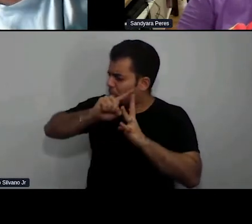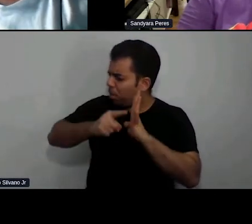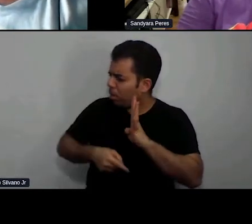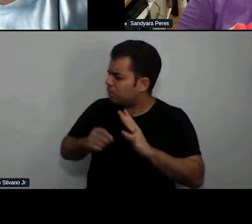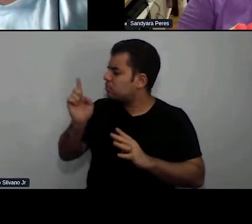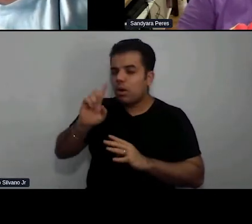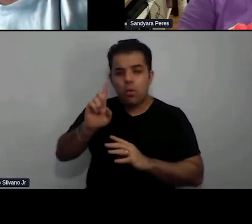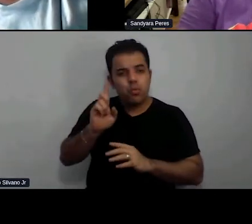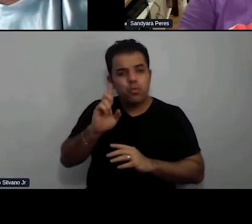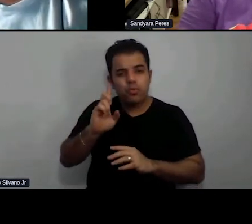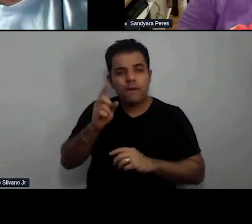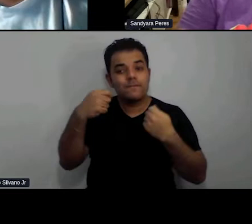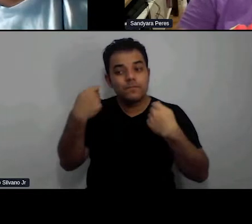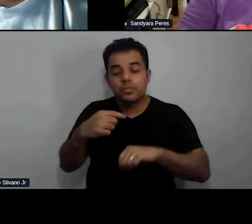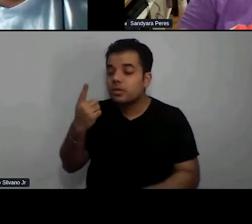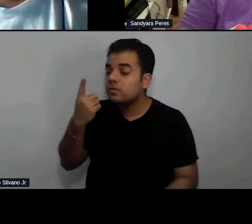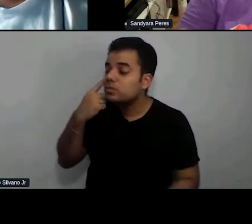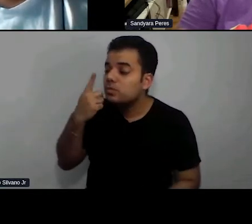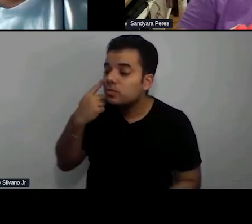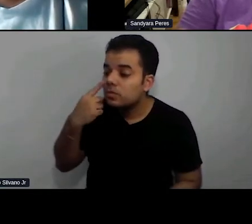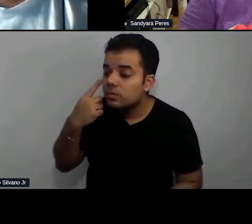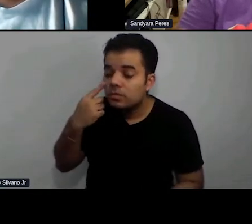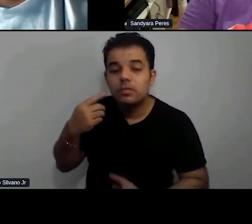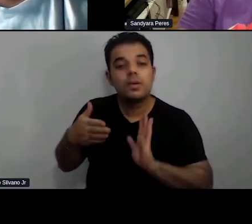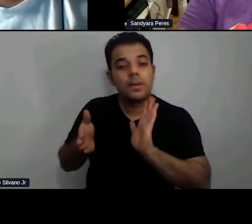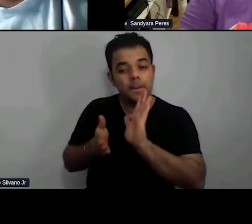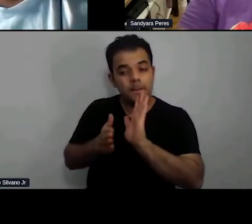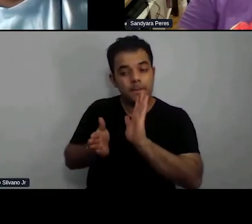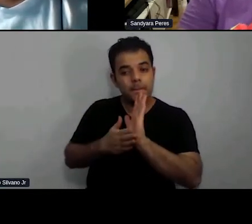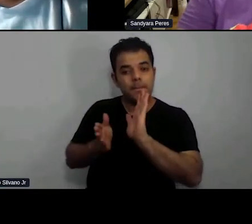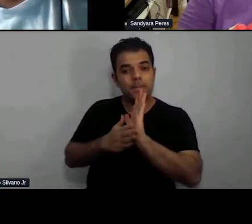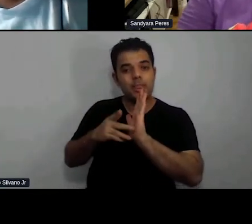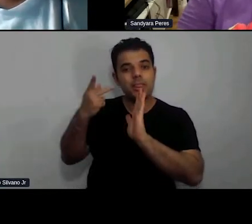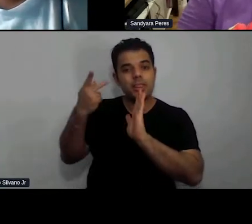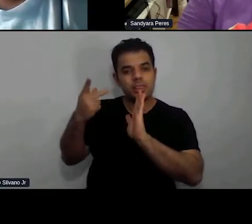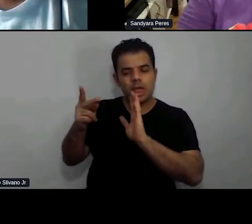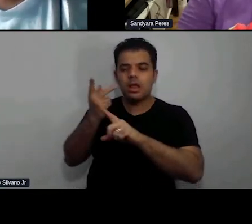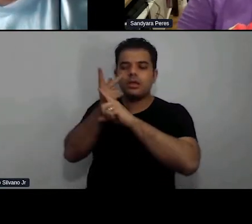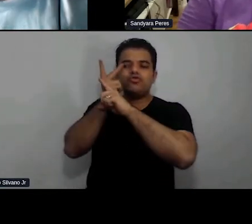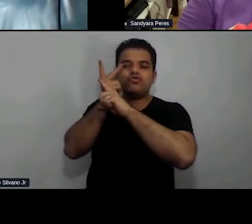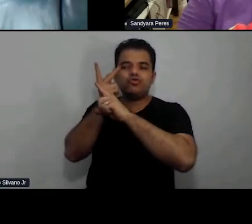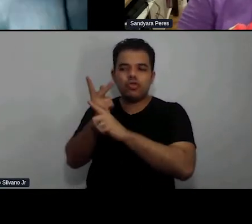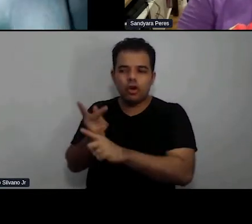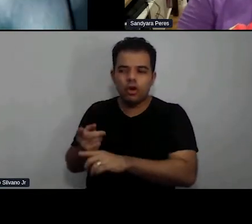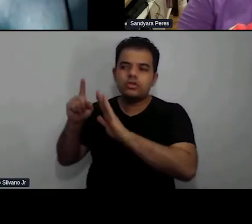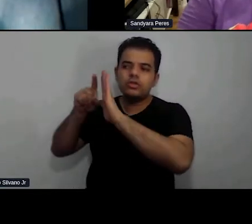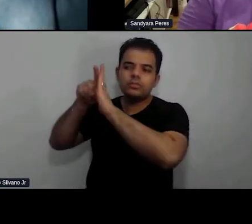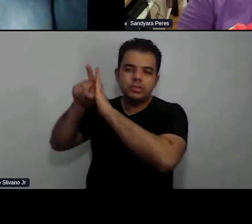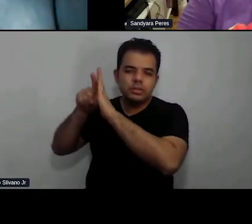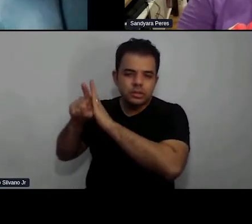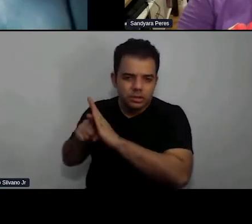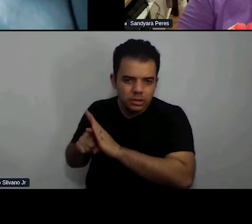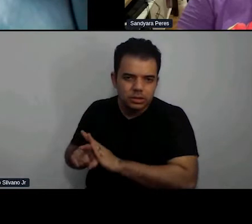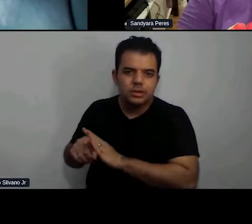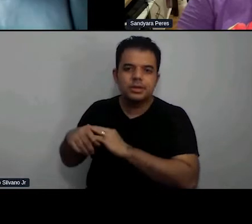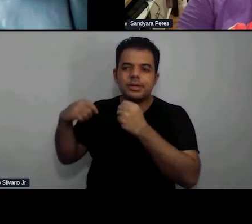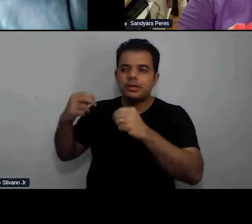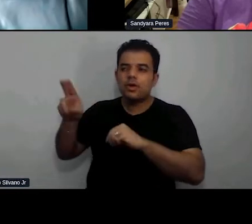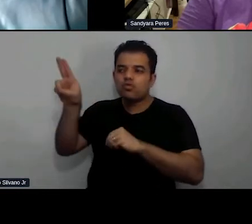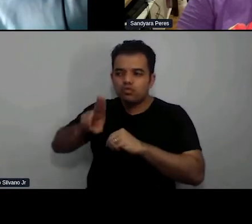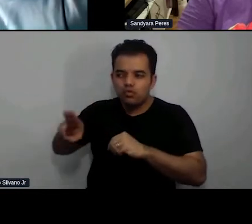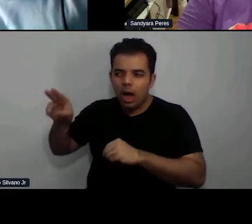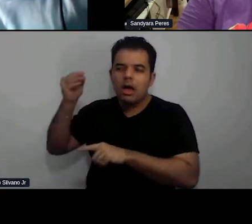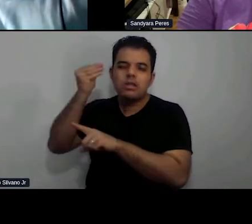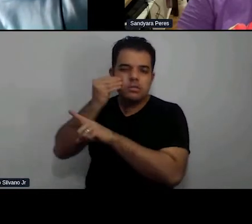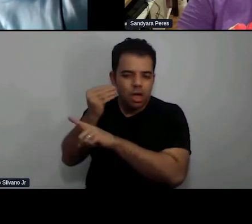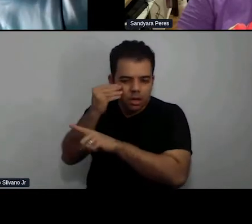Não. Primeiro tem que ter esse papel ali do research, dele fazer pesquisa, de pegar